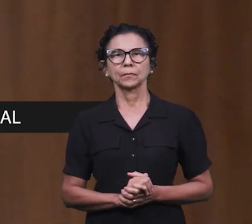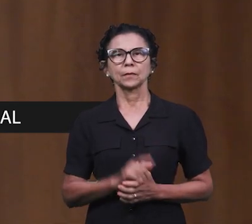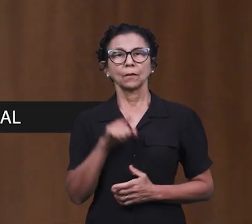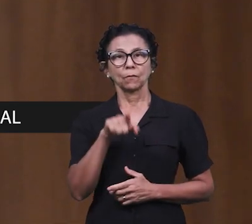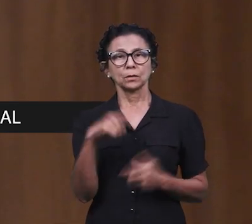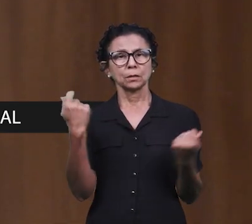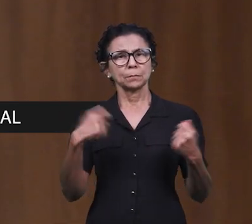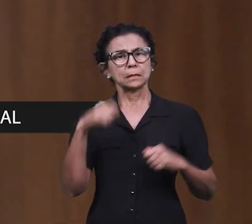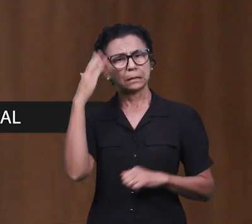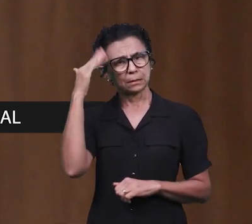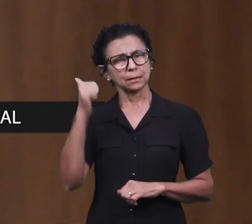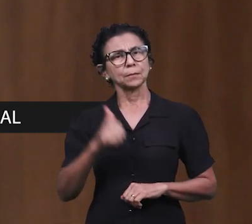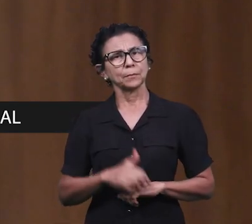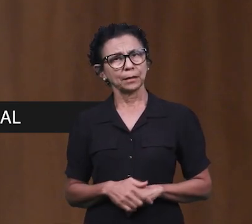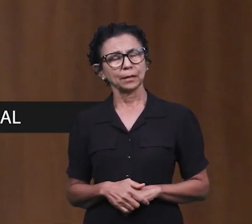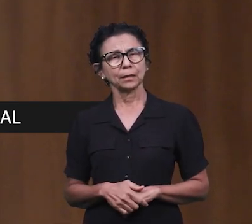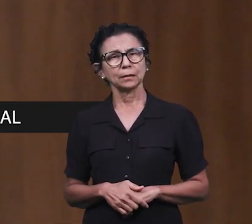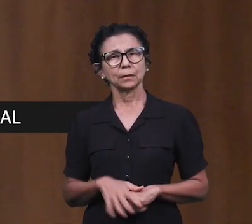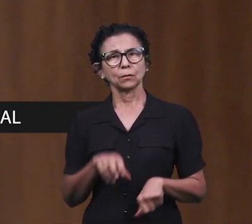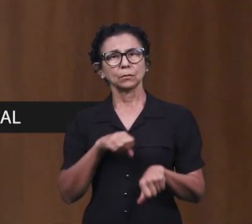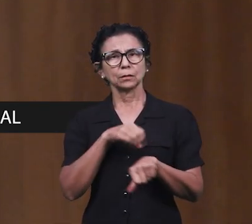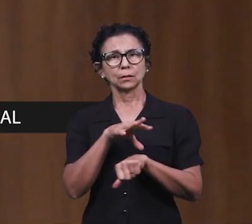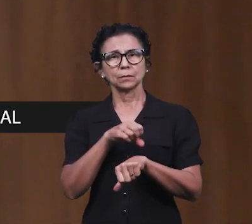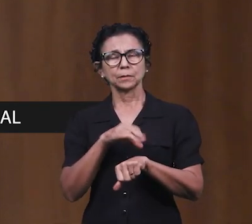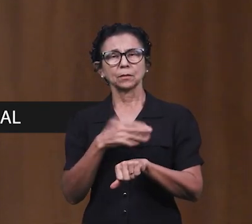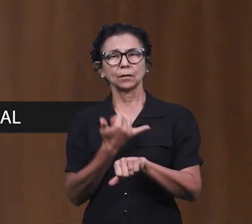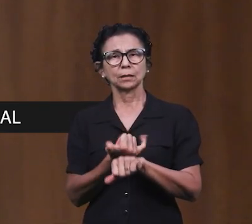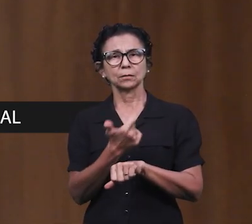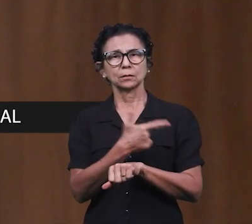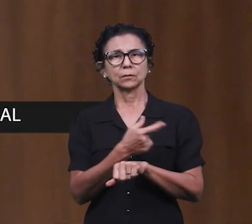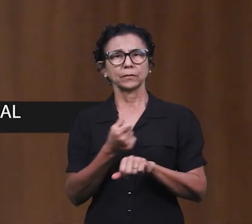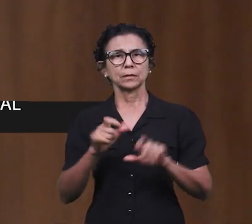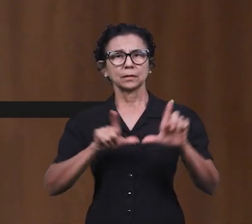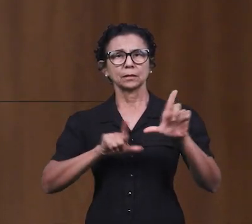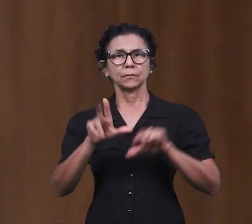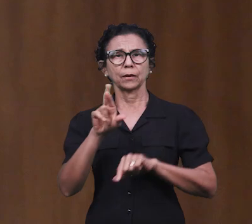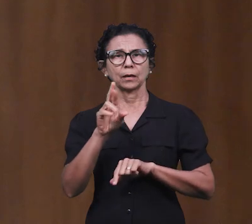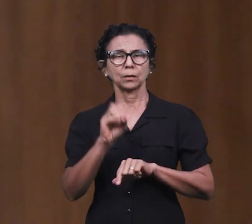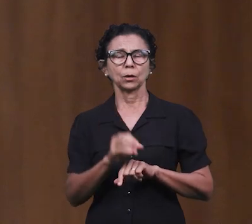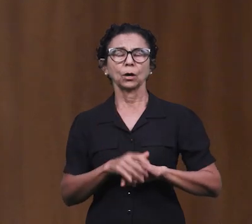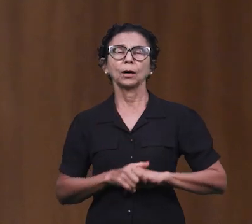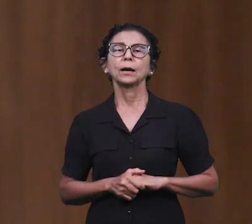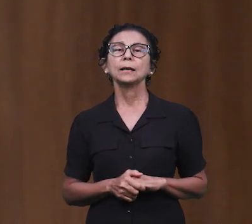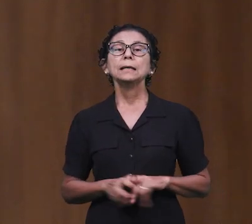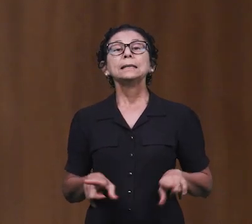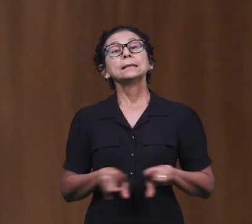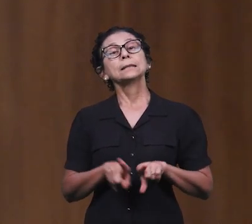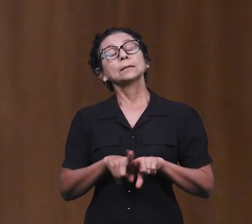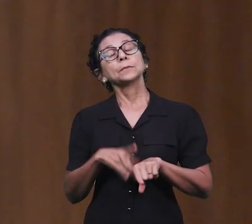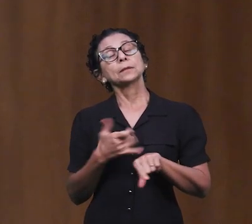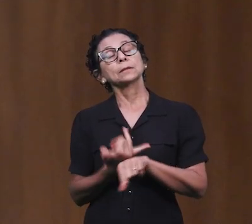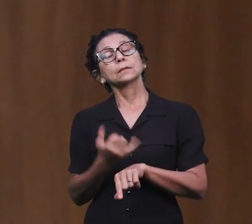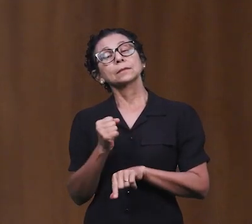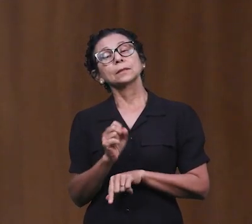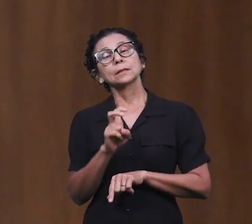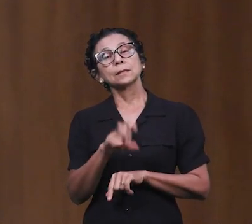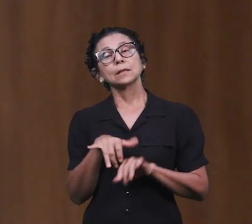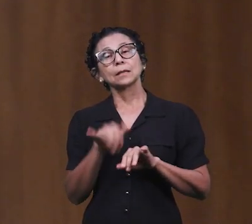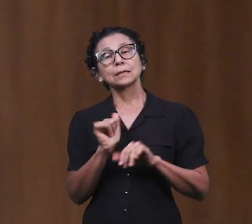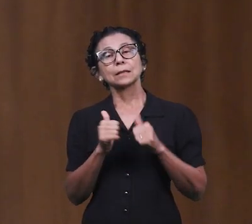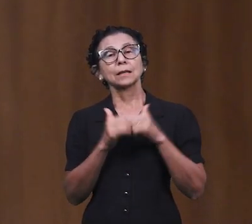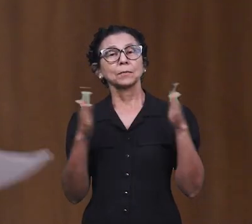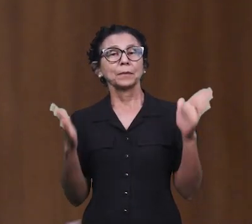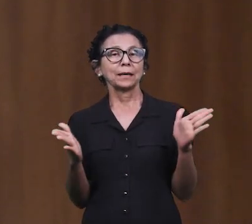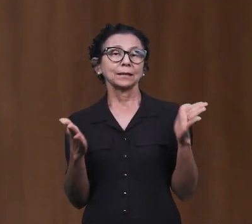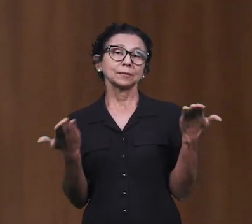Saber. Estamos com transmissão pelo canal 126 da TV RO da Embratel e canal 85 da Sky